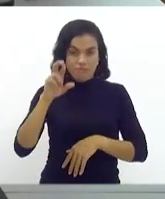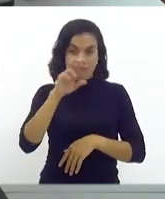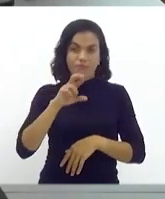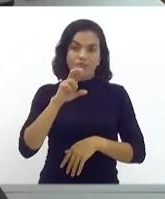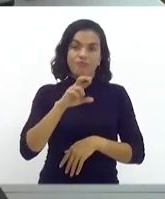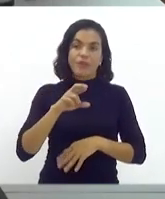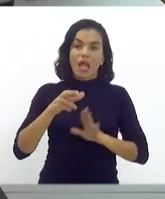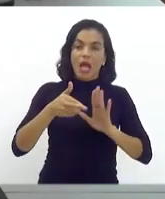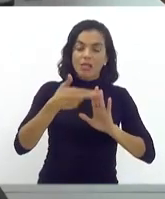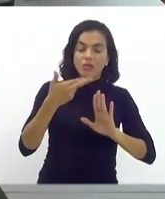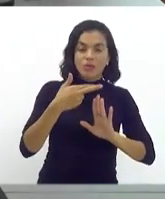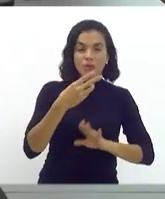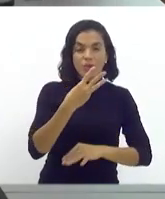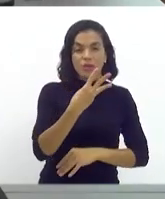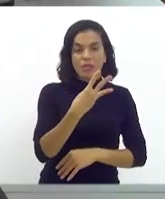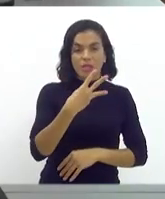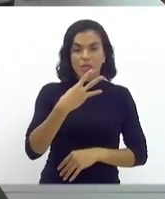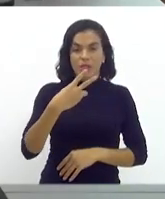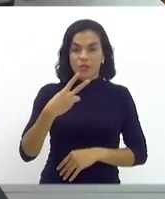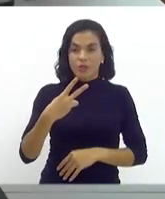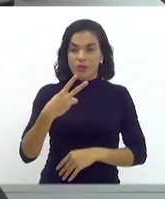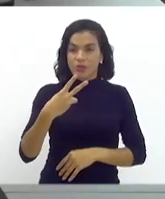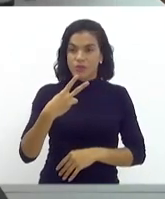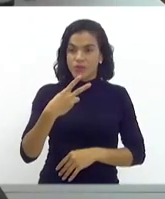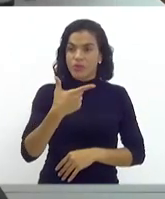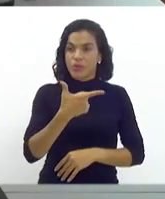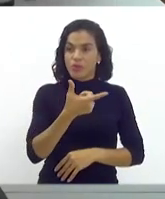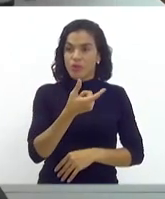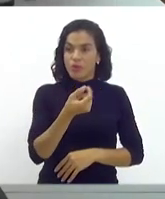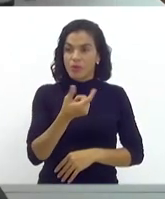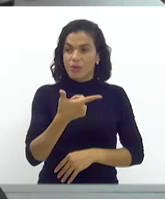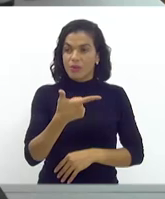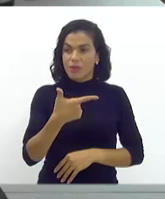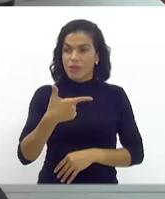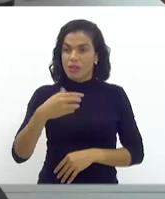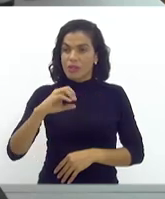32 de 2023 eu vou pedir não sei quem tá passando mas